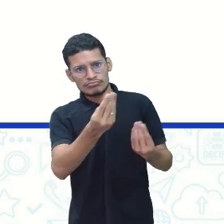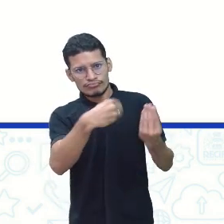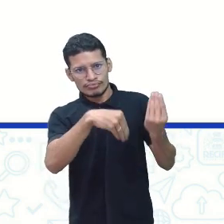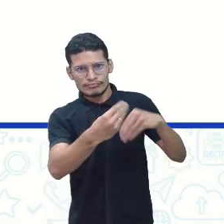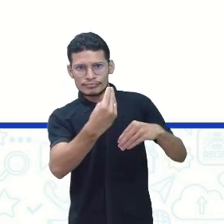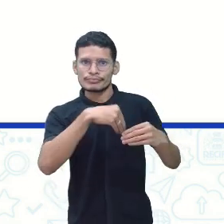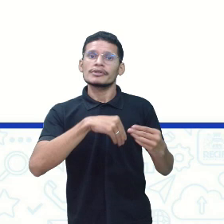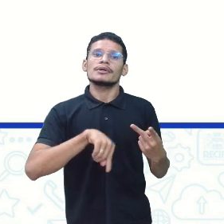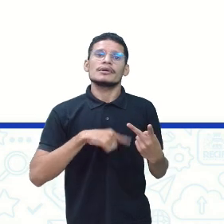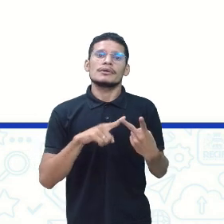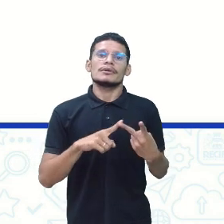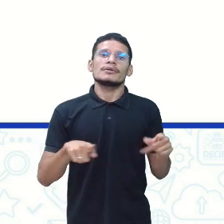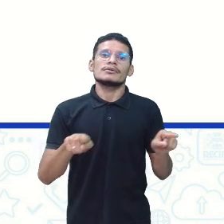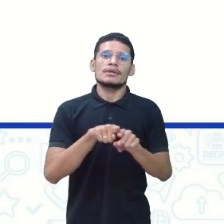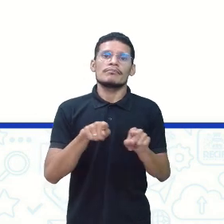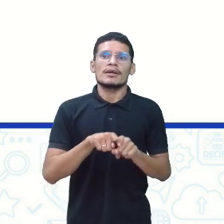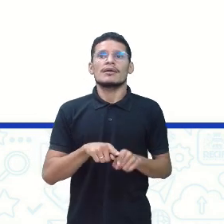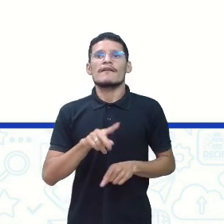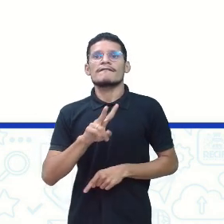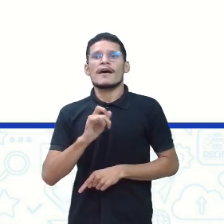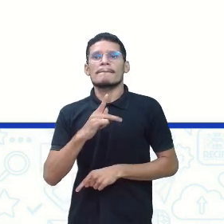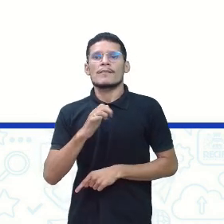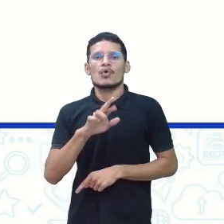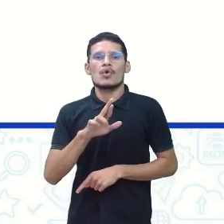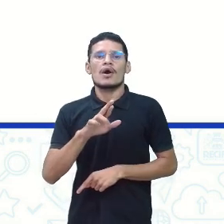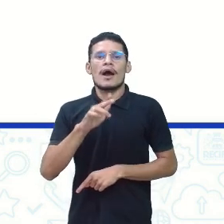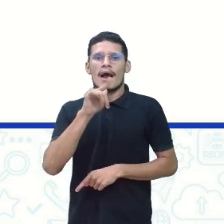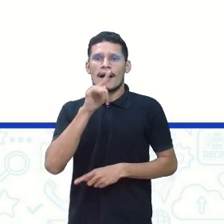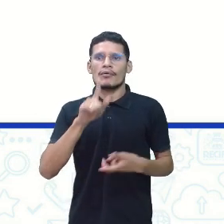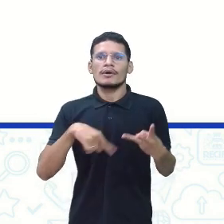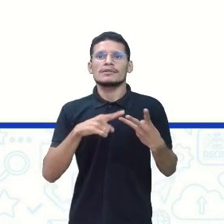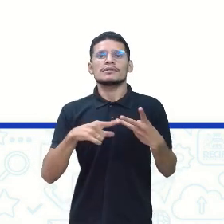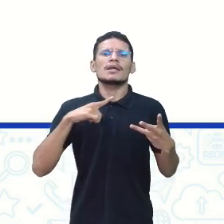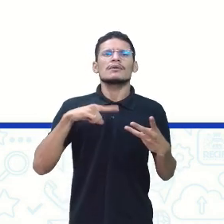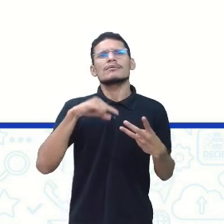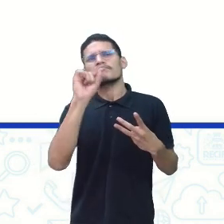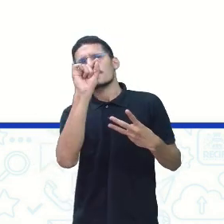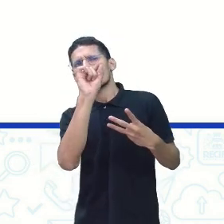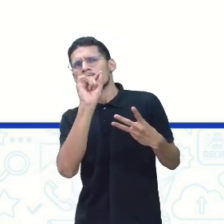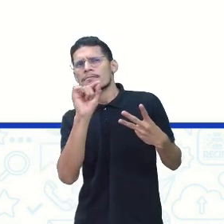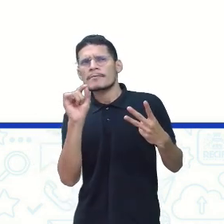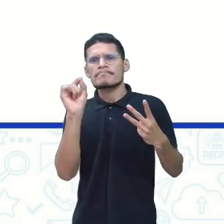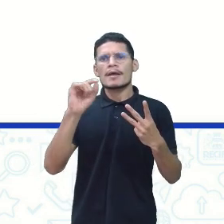vapor de água e partículas que vivem suspensas na atmosfera.